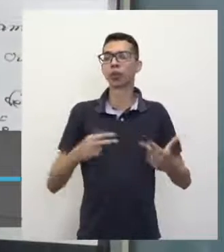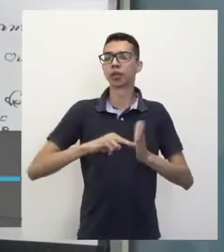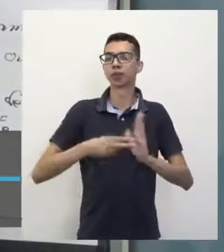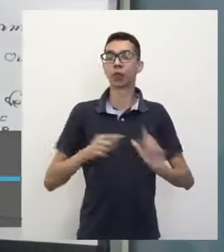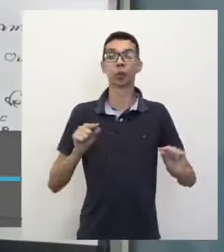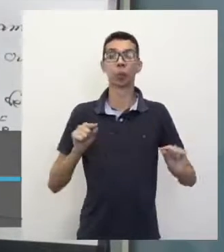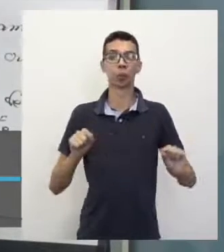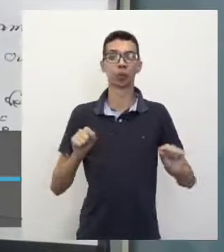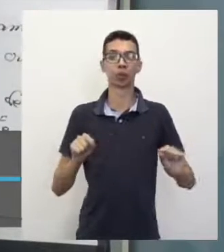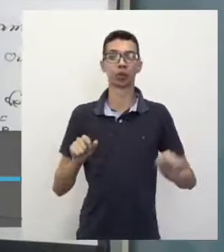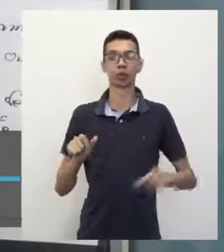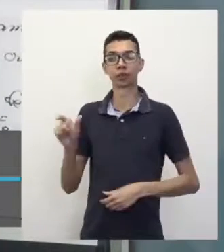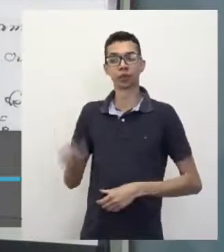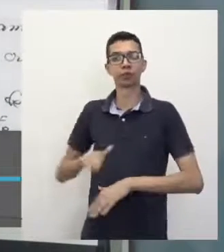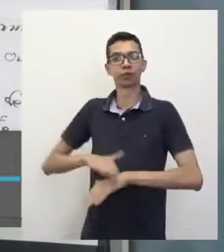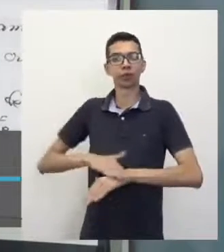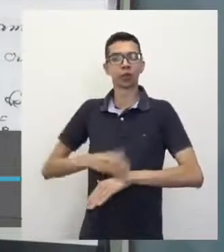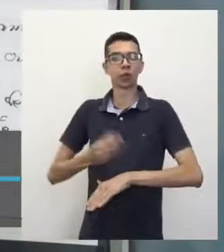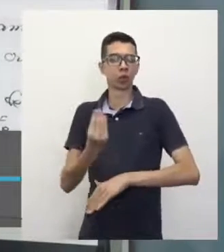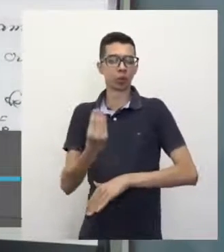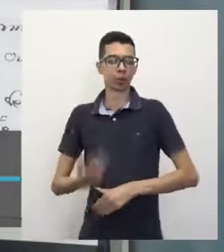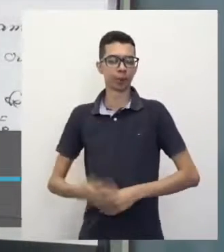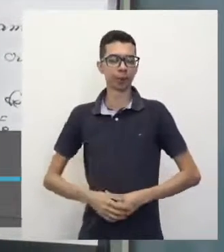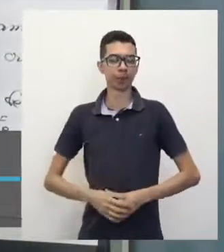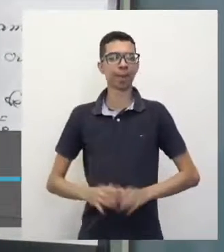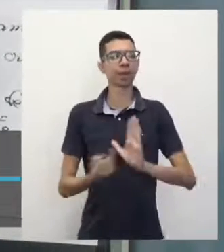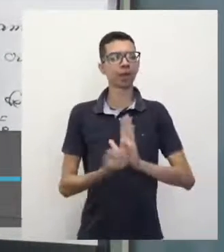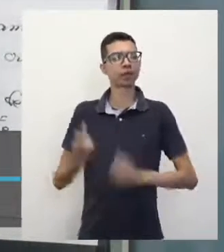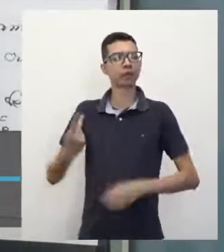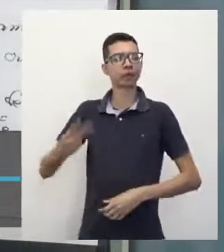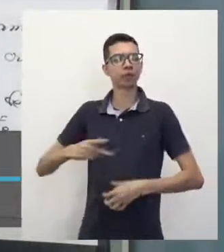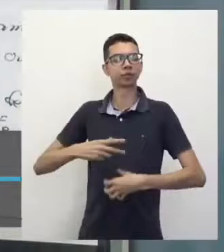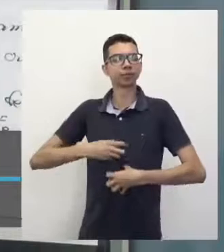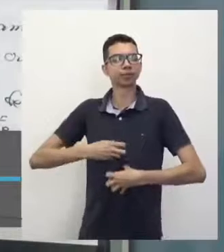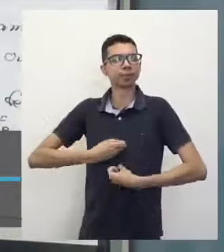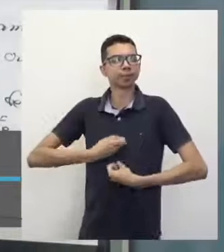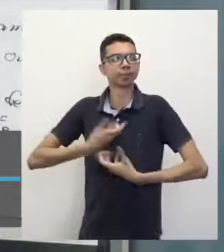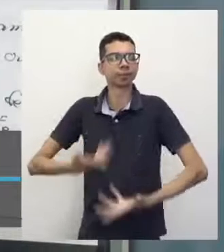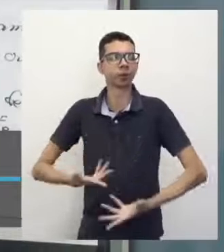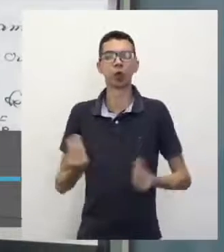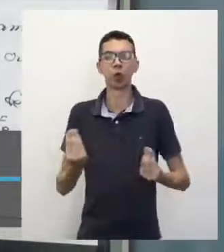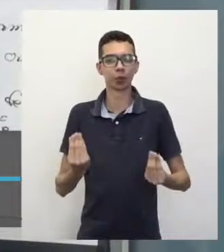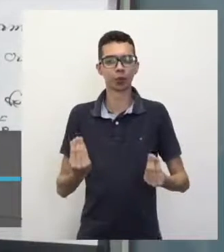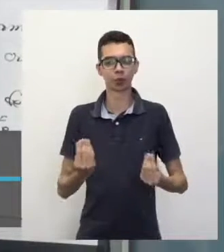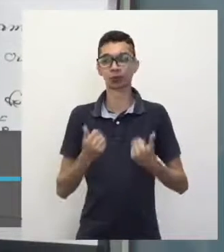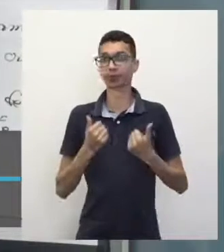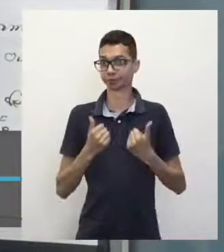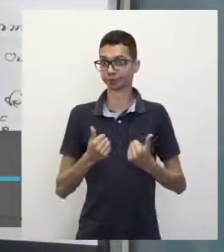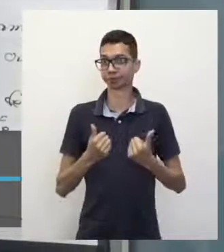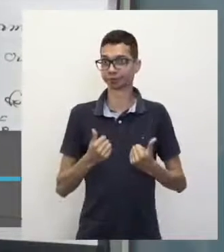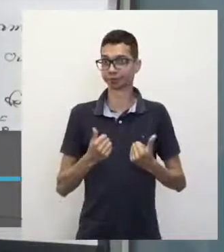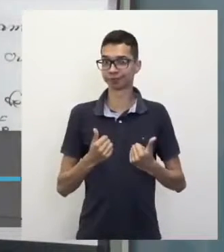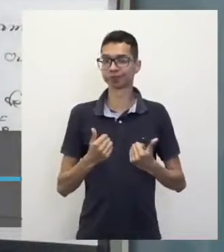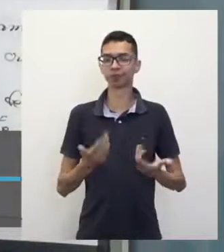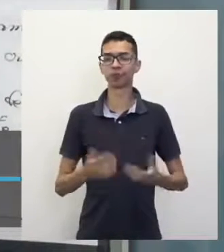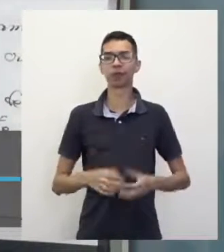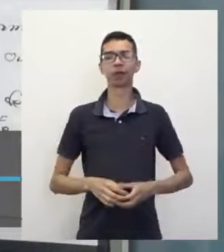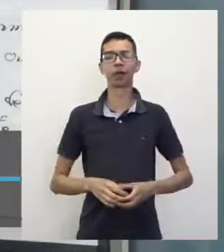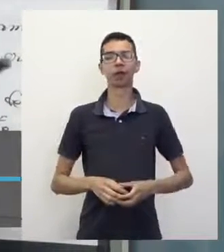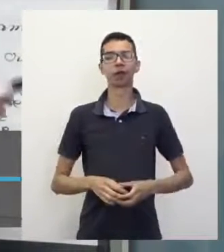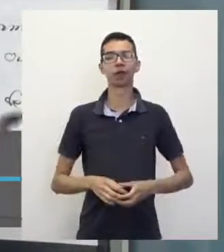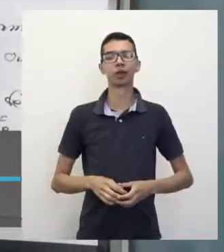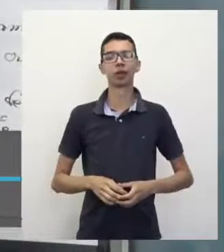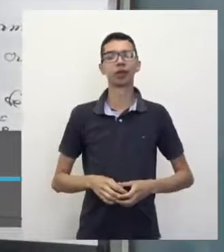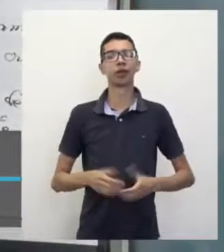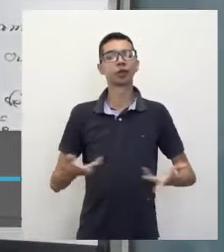nova obra? Como ele vai imprimir sua identidade ali, naquele processo de criação, tá certo? Qual vai ser o produto final?